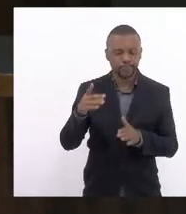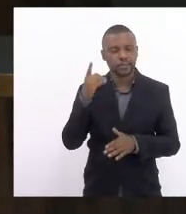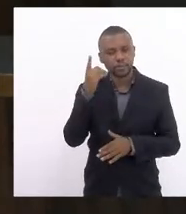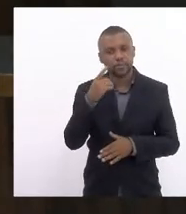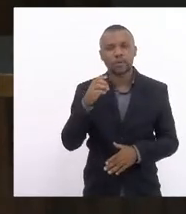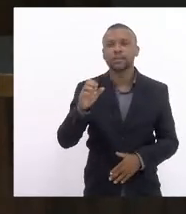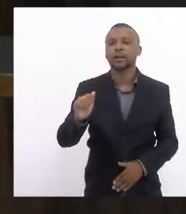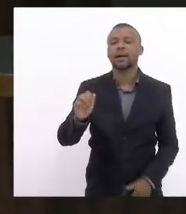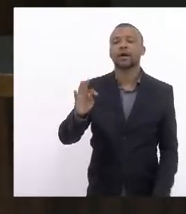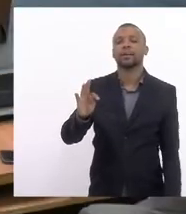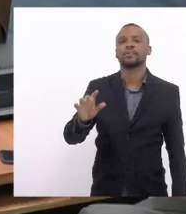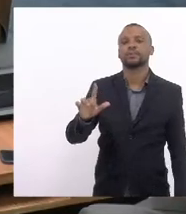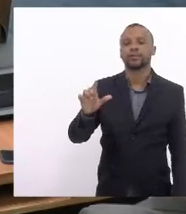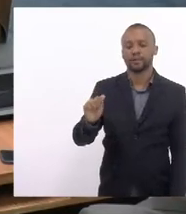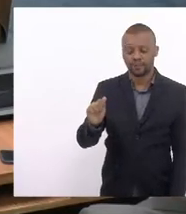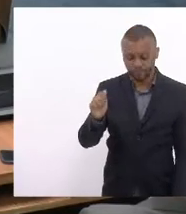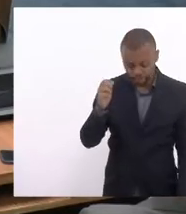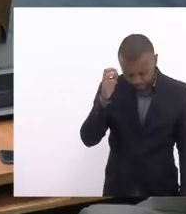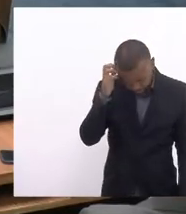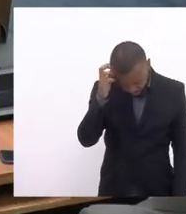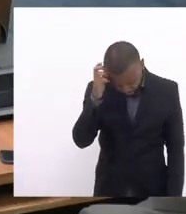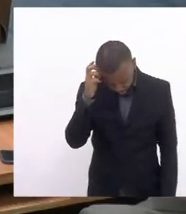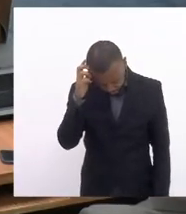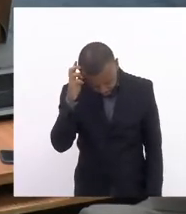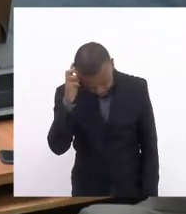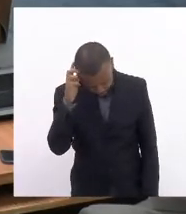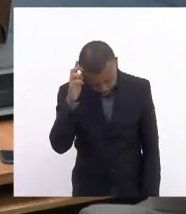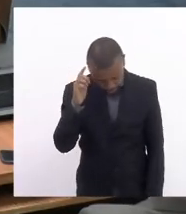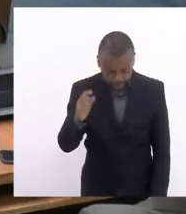Nunes. Senhor presidente,